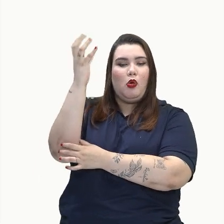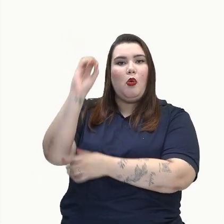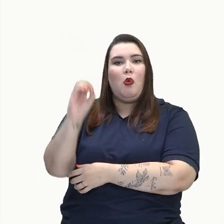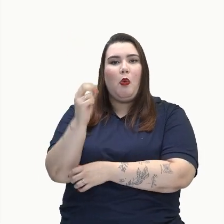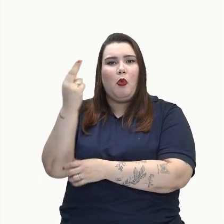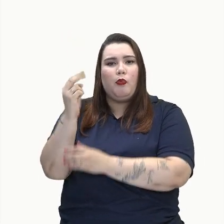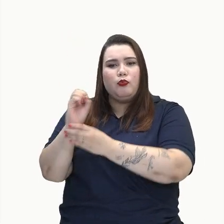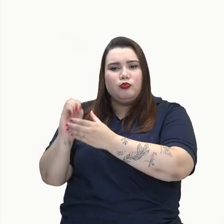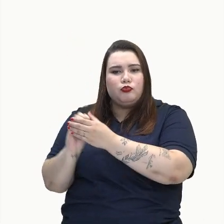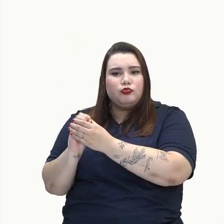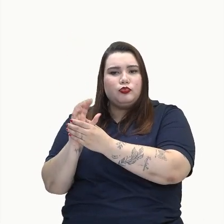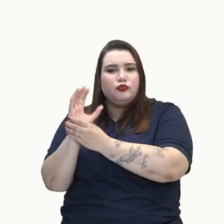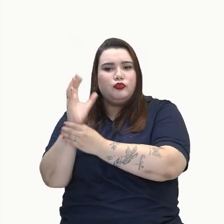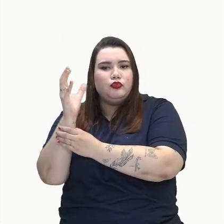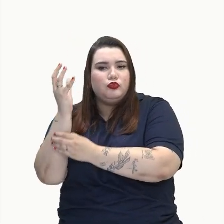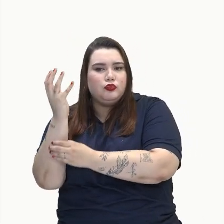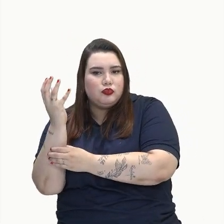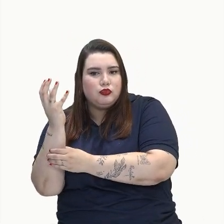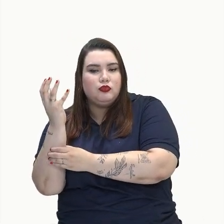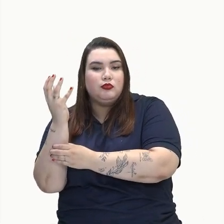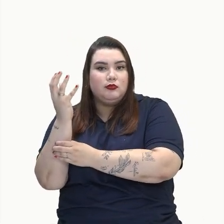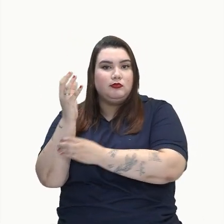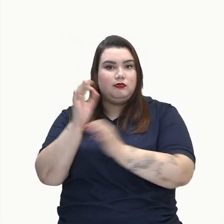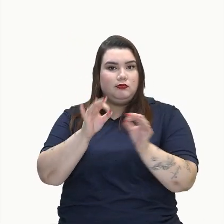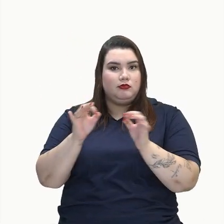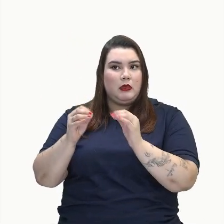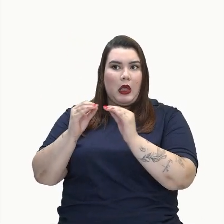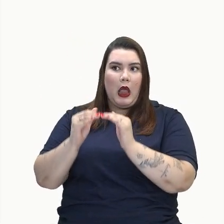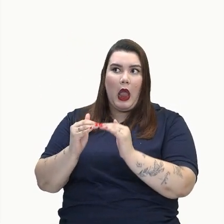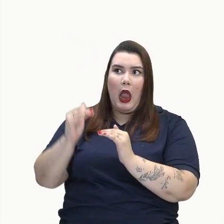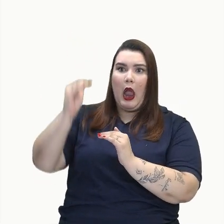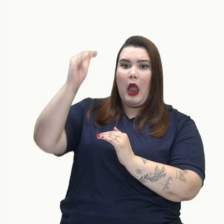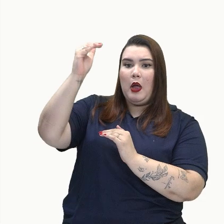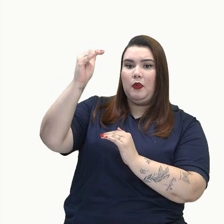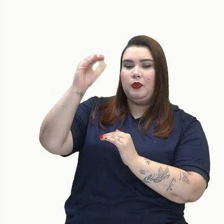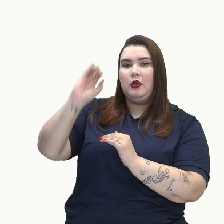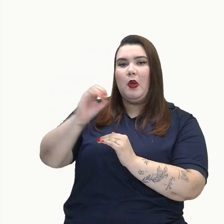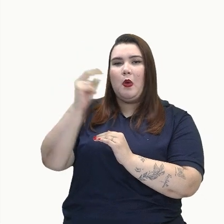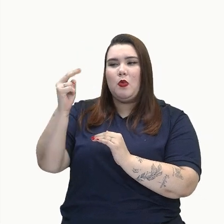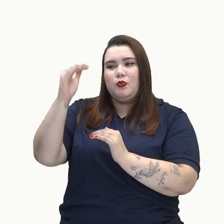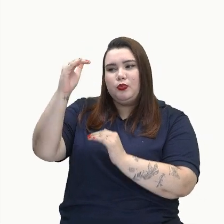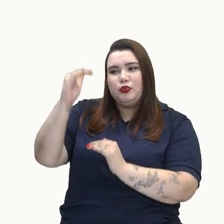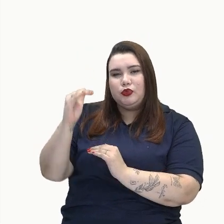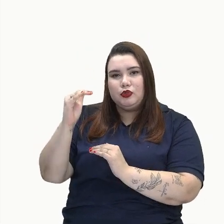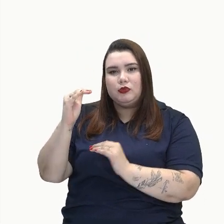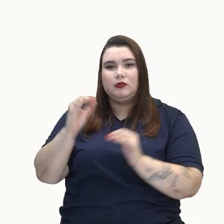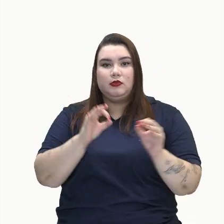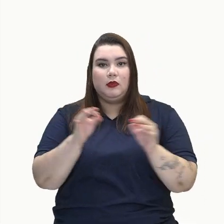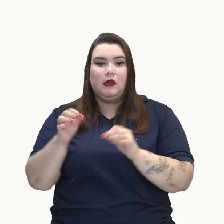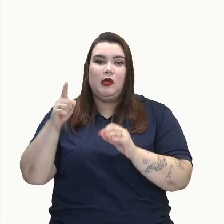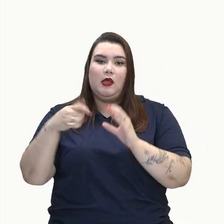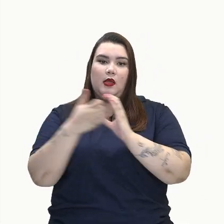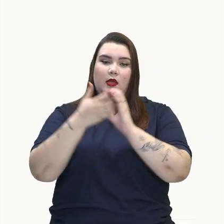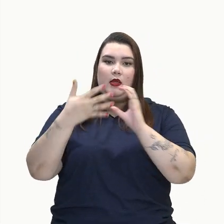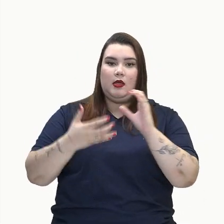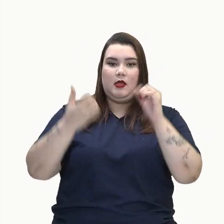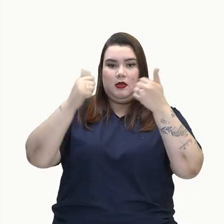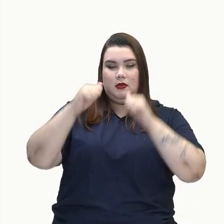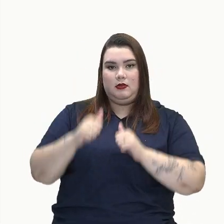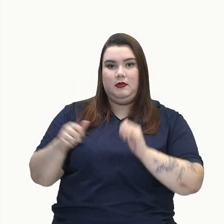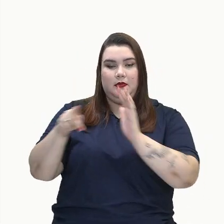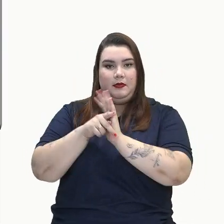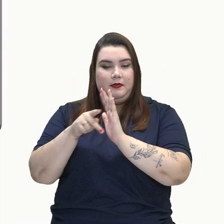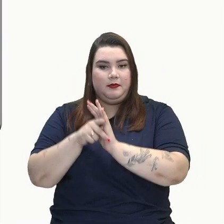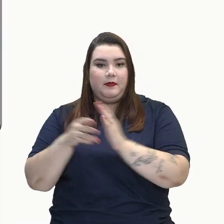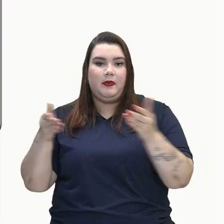poderia apresentar a característica baixa. Então, essas foram as características analisadas por Mendel. Vejam vocês um